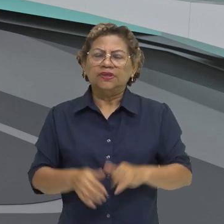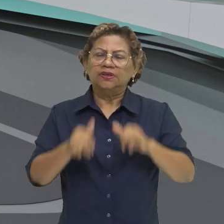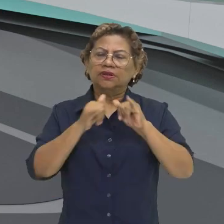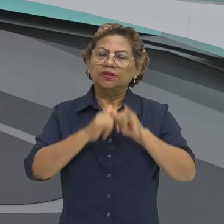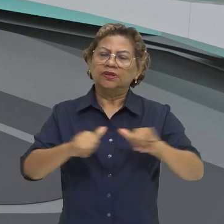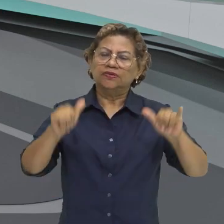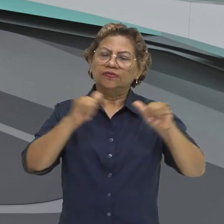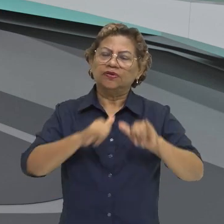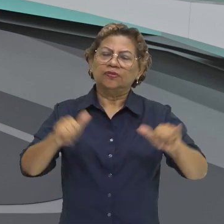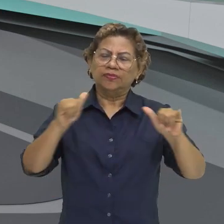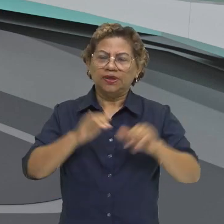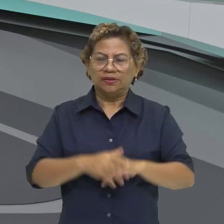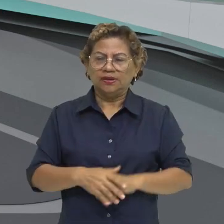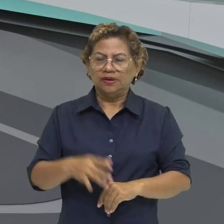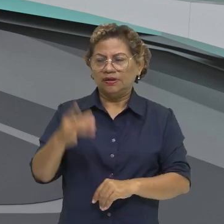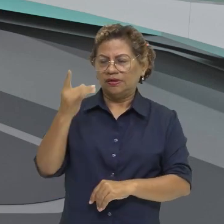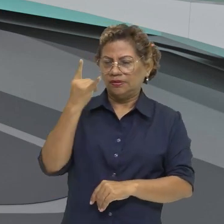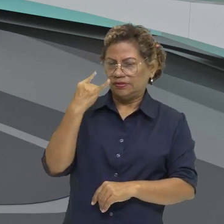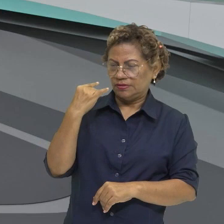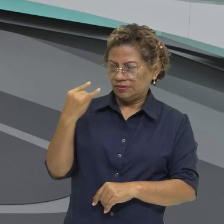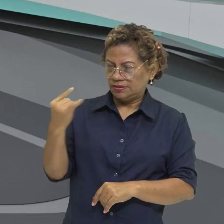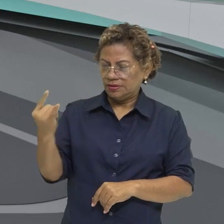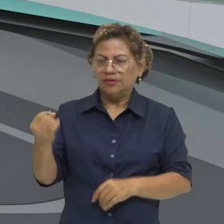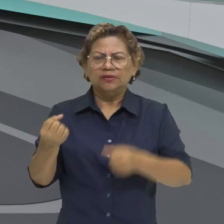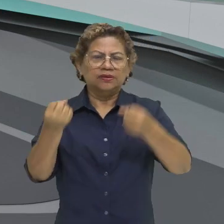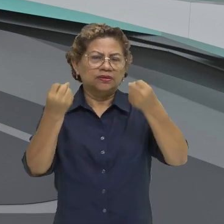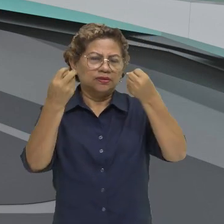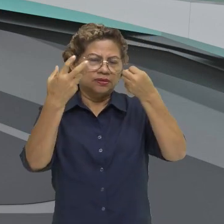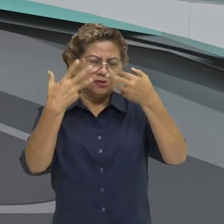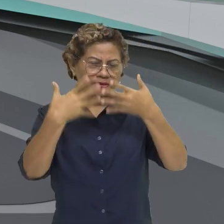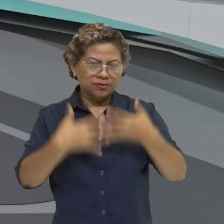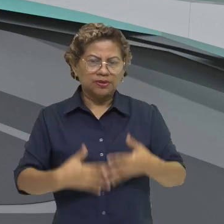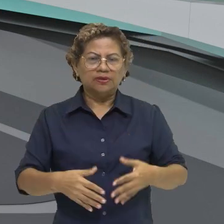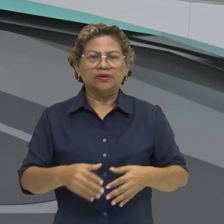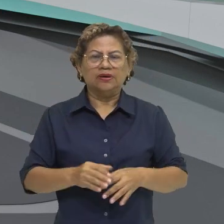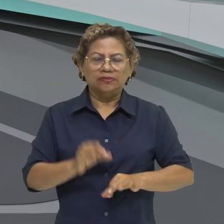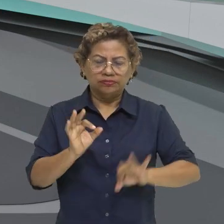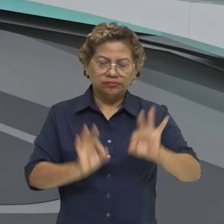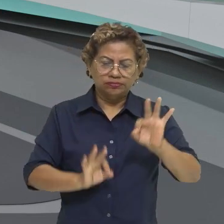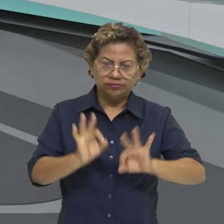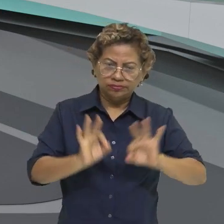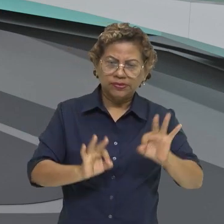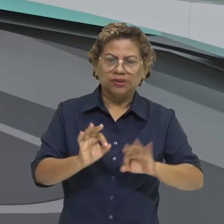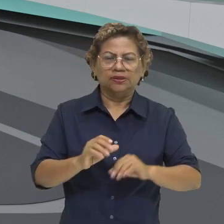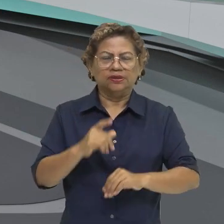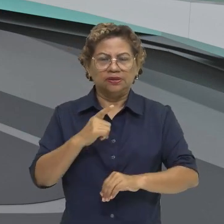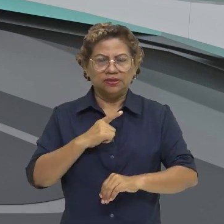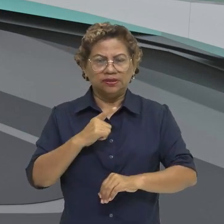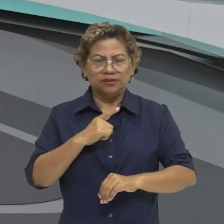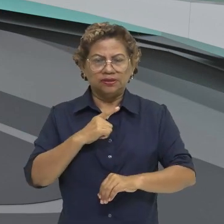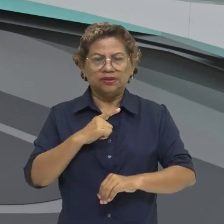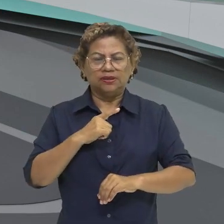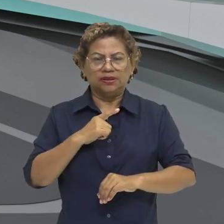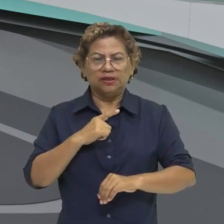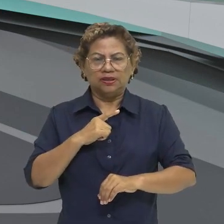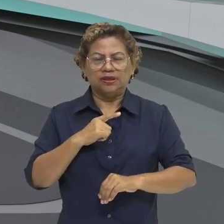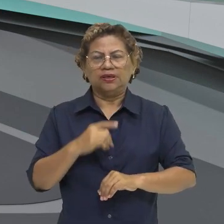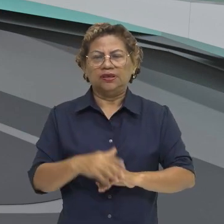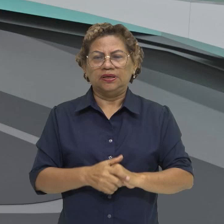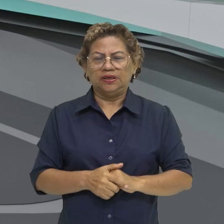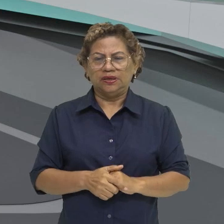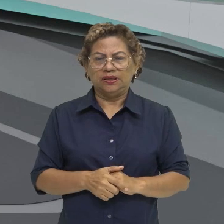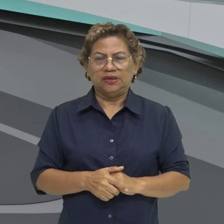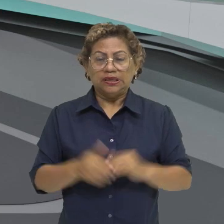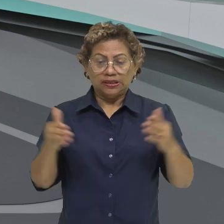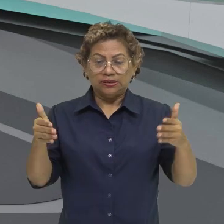de convencer, de explicar, de ordenar. Eles trazem no seu bojo estas finalidades.